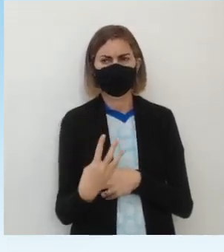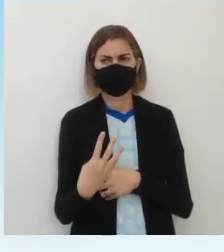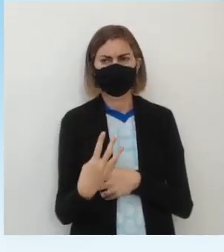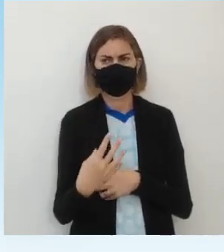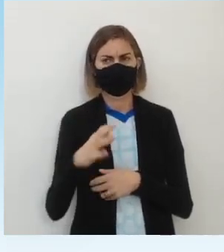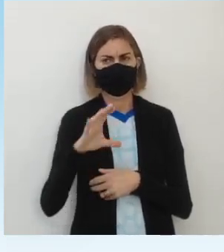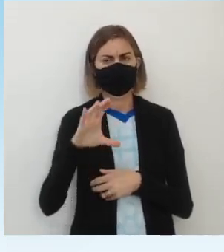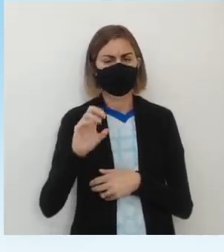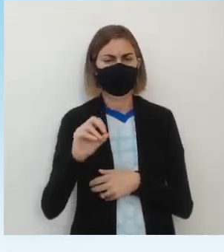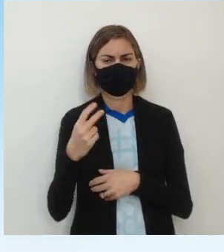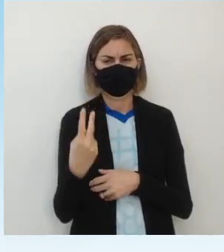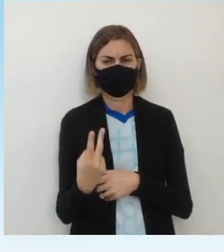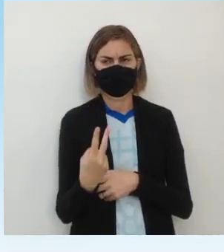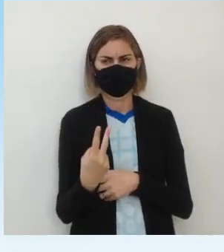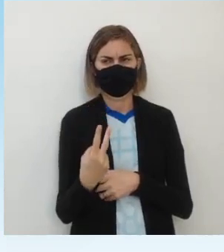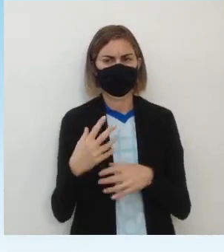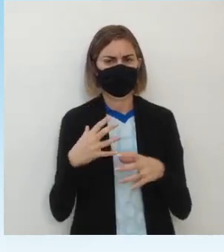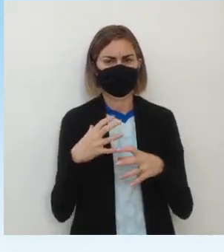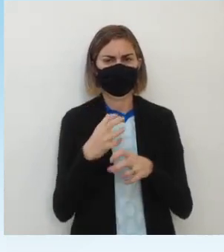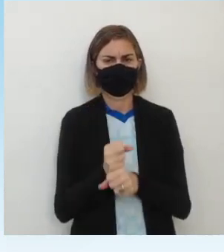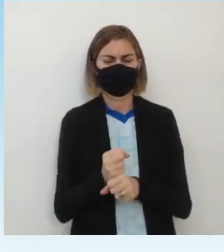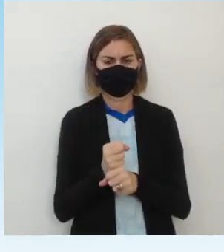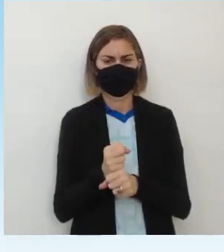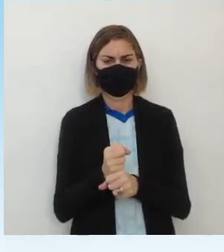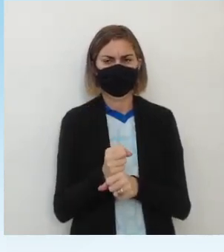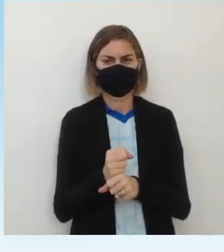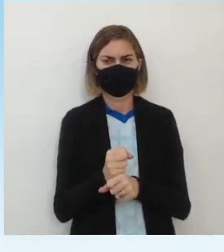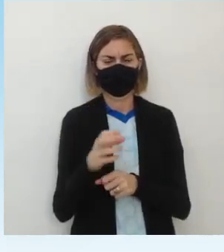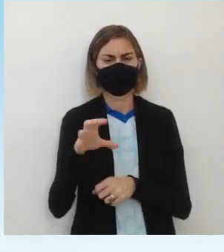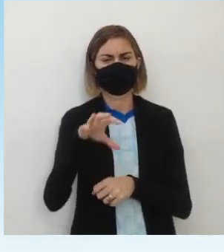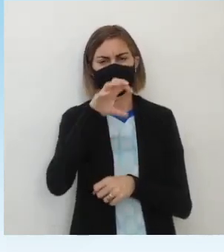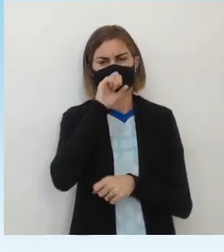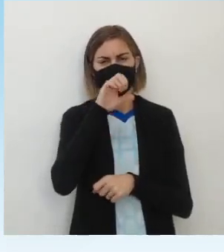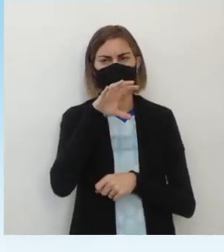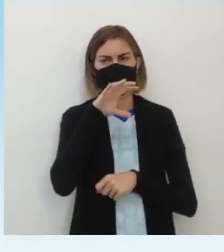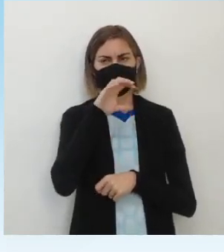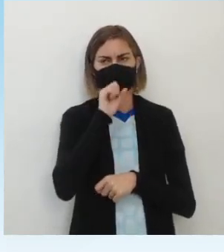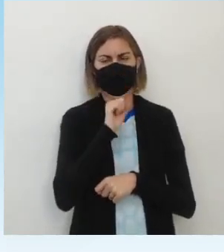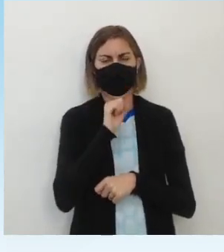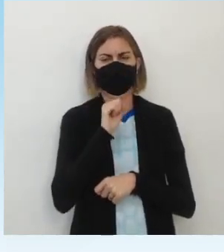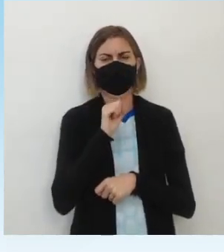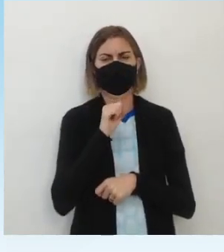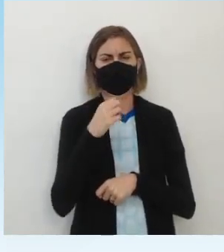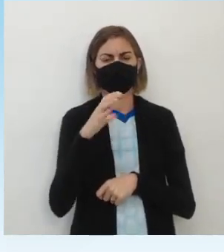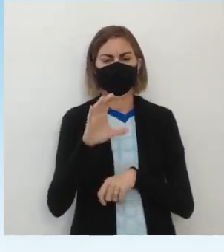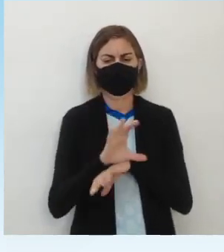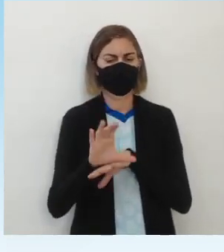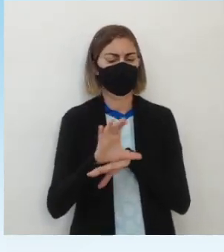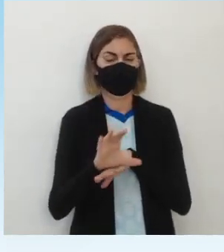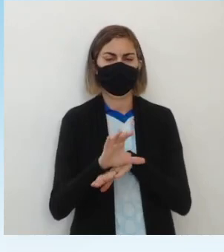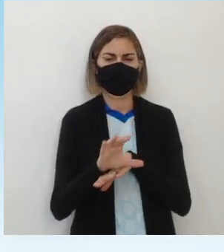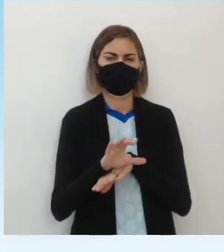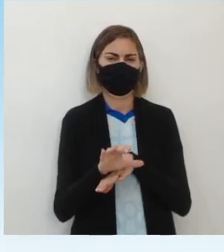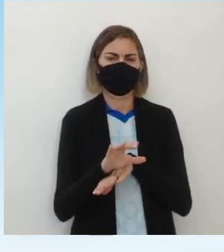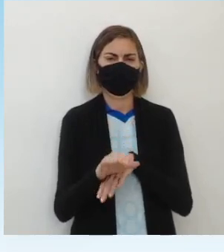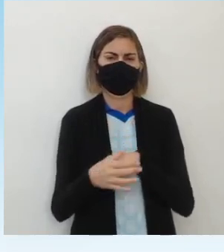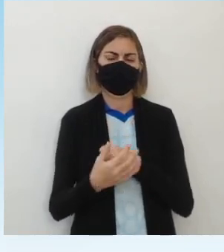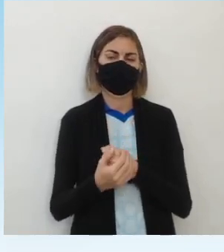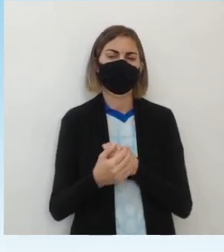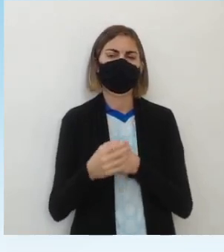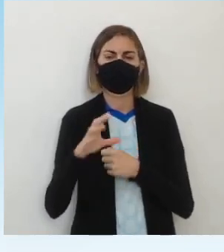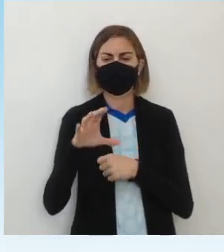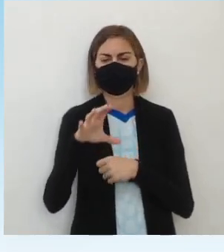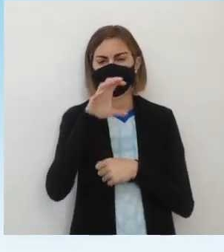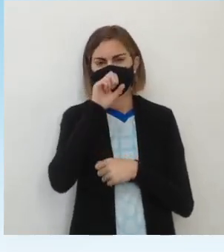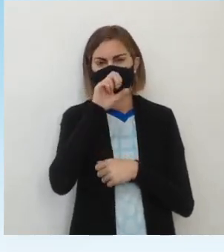caso do CO2, eu tenho que somar a massa dos oxigênios e somar com a do carbono. Os